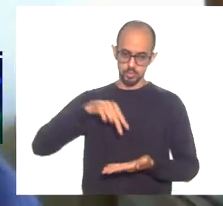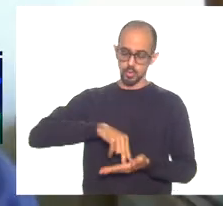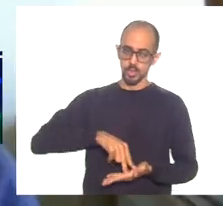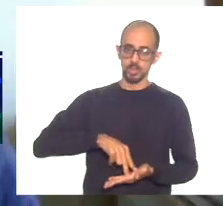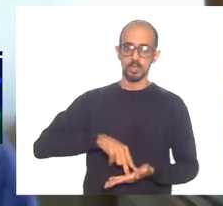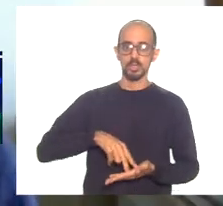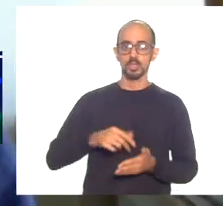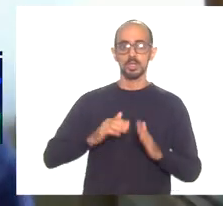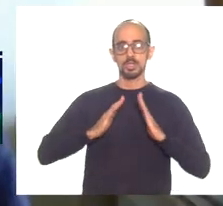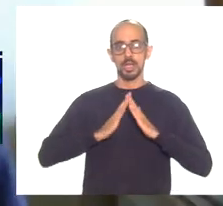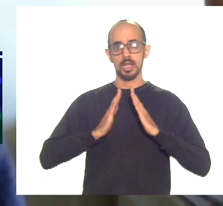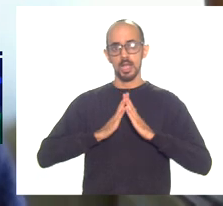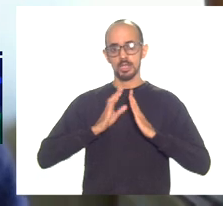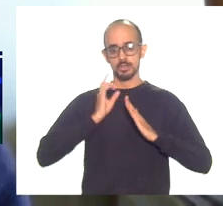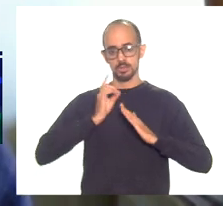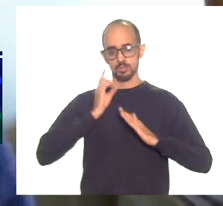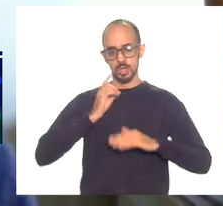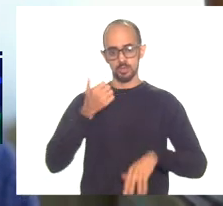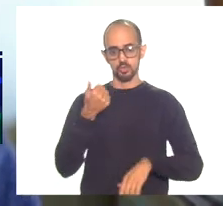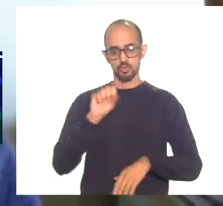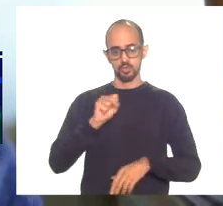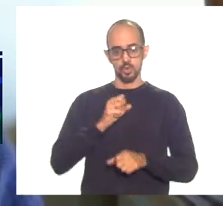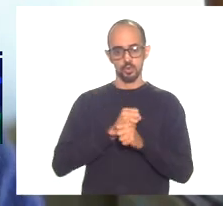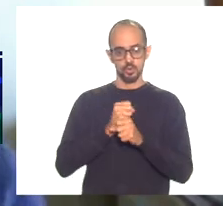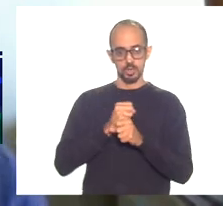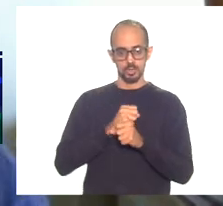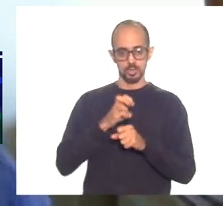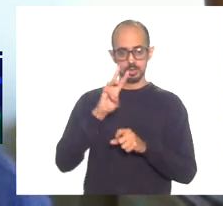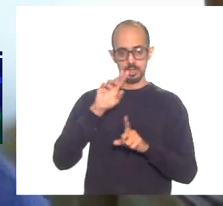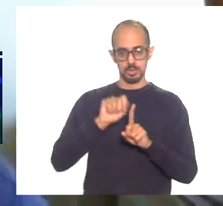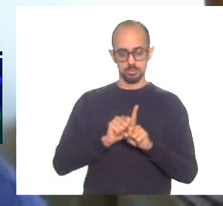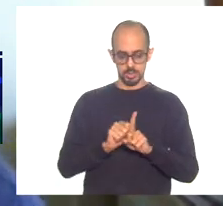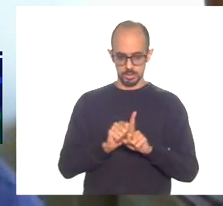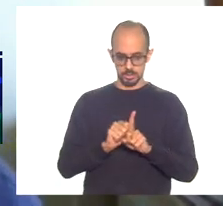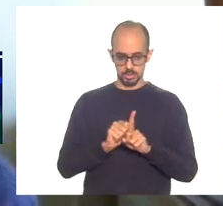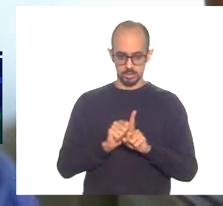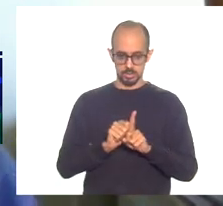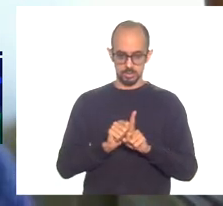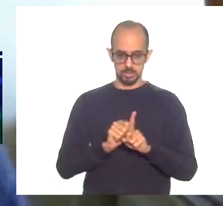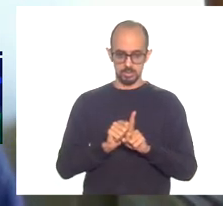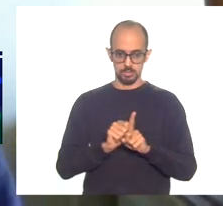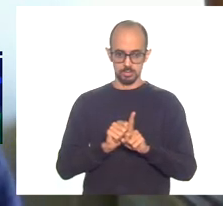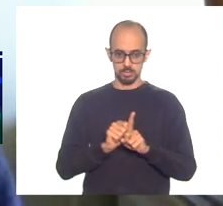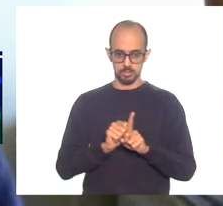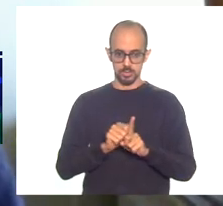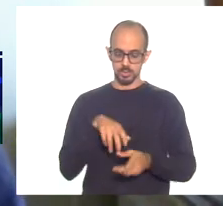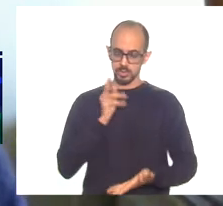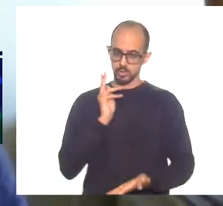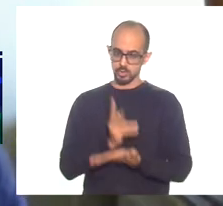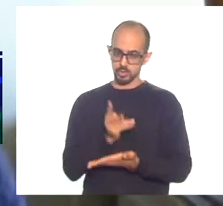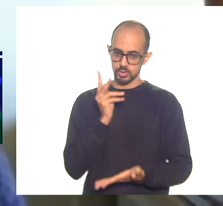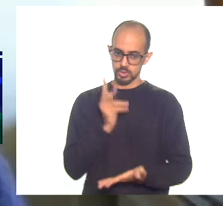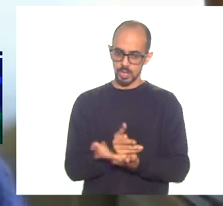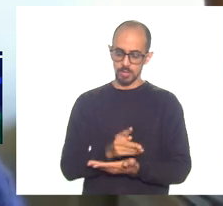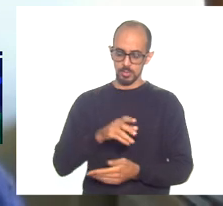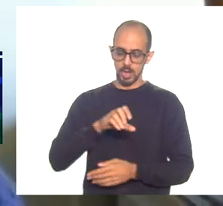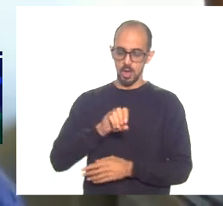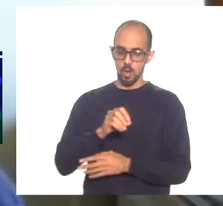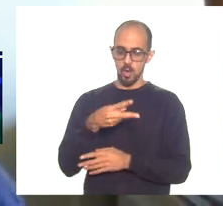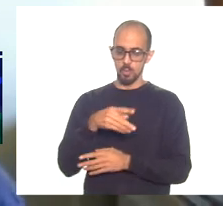casa há 18 anos e 3 meses e sempre da